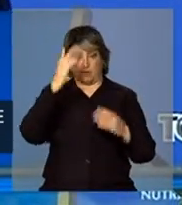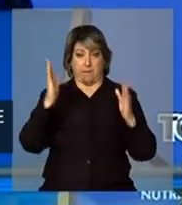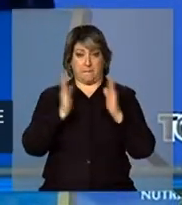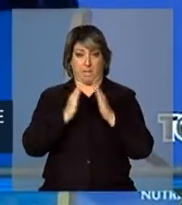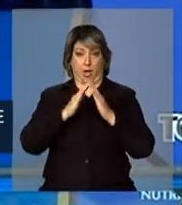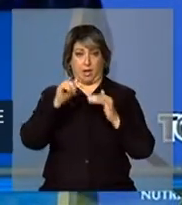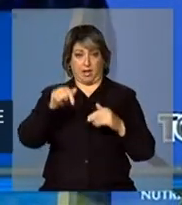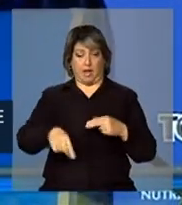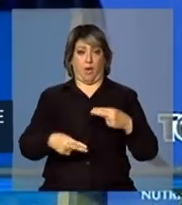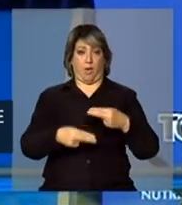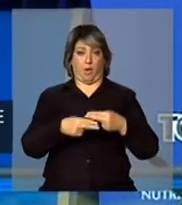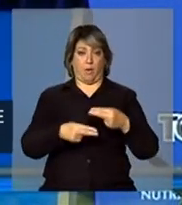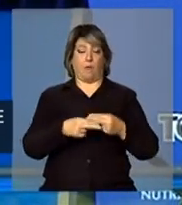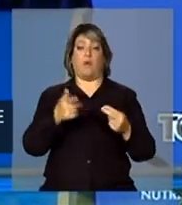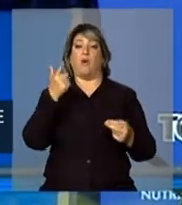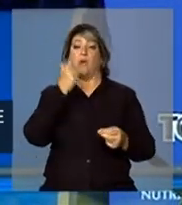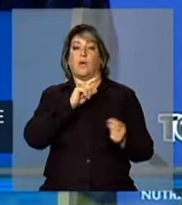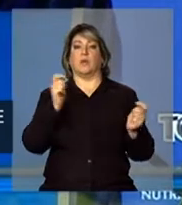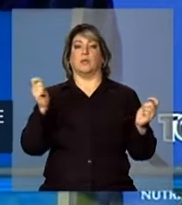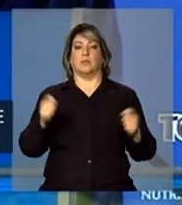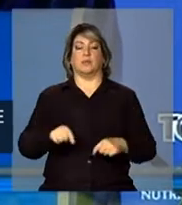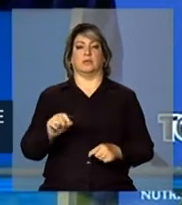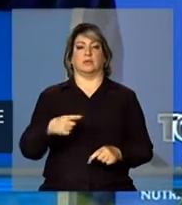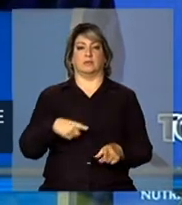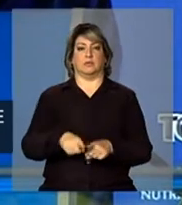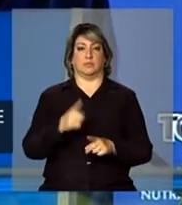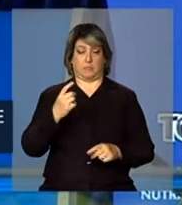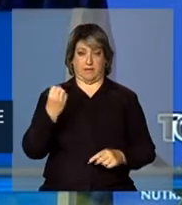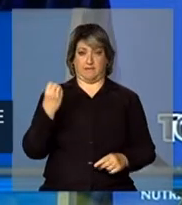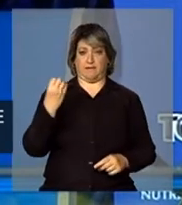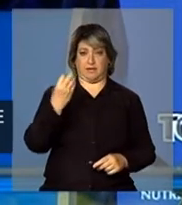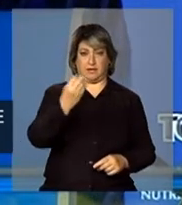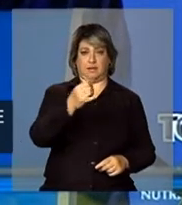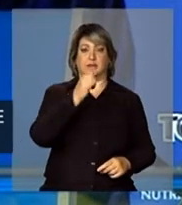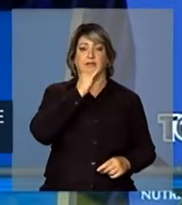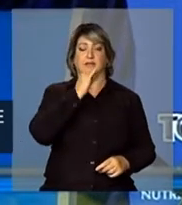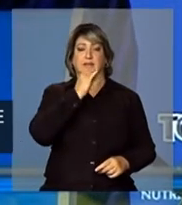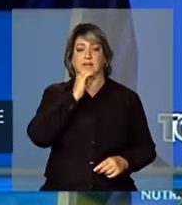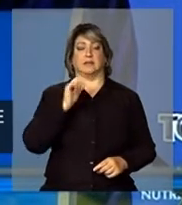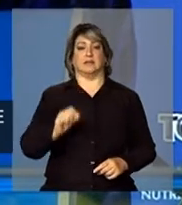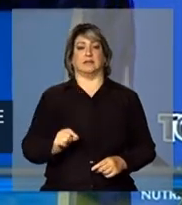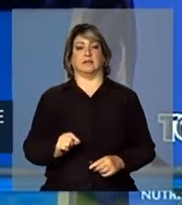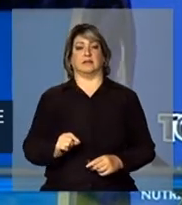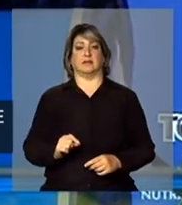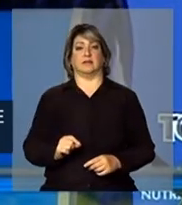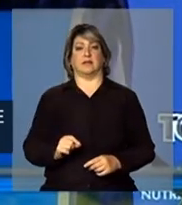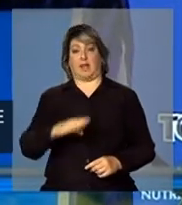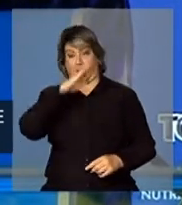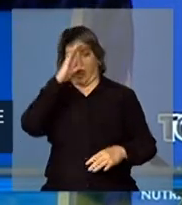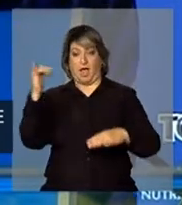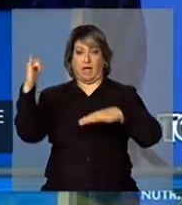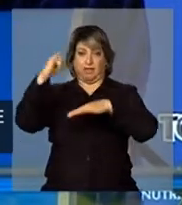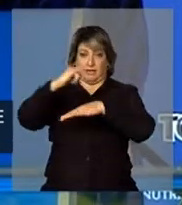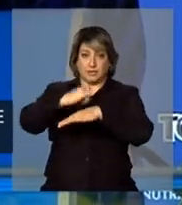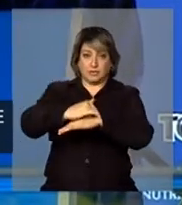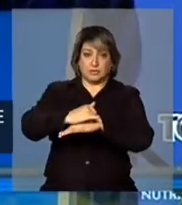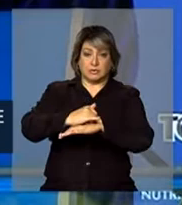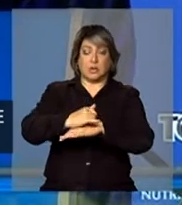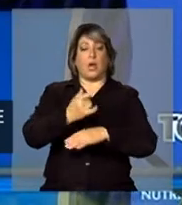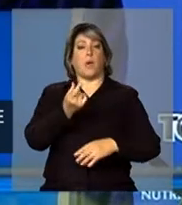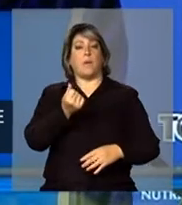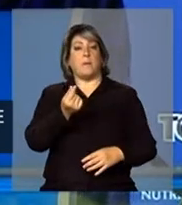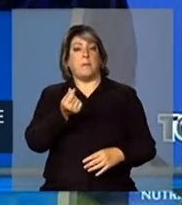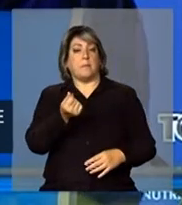poder acessar a uma viagem de avião a um